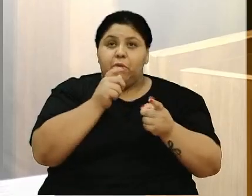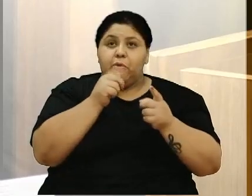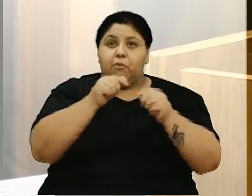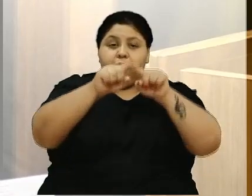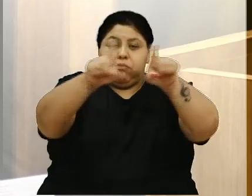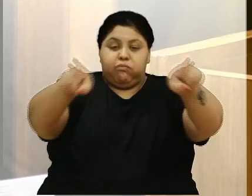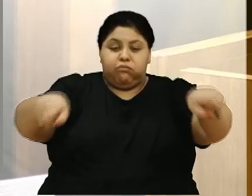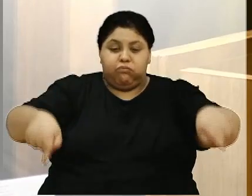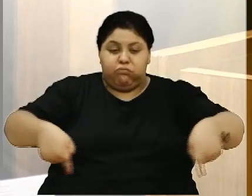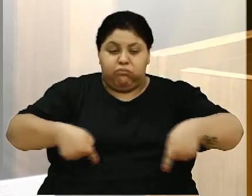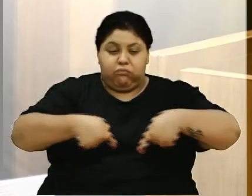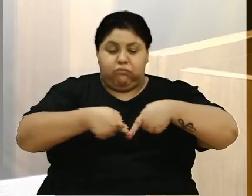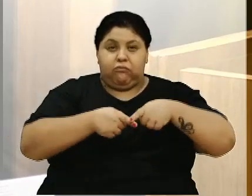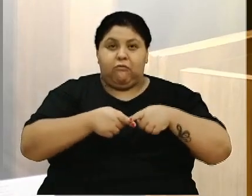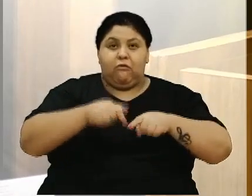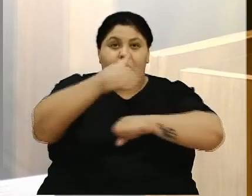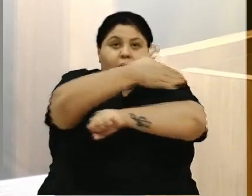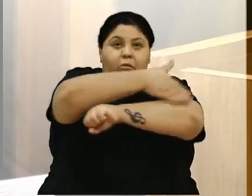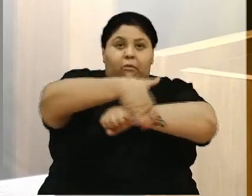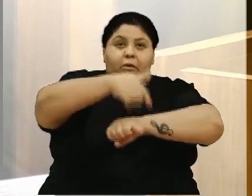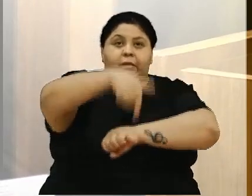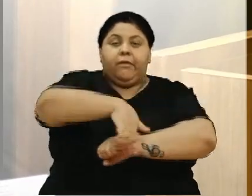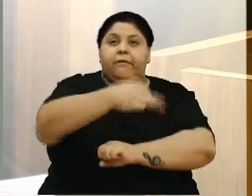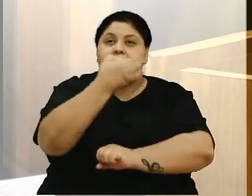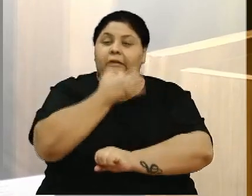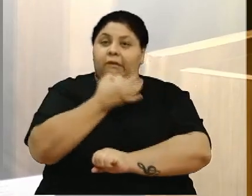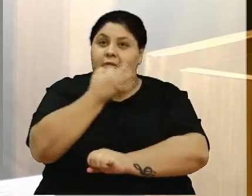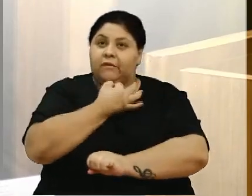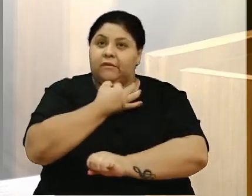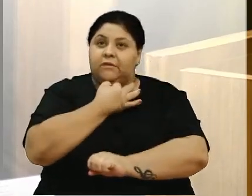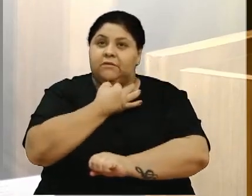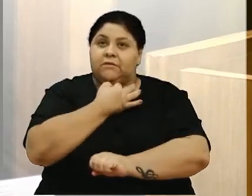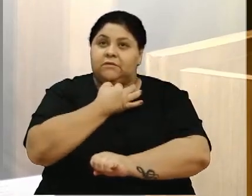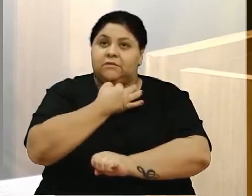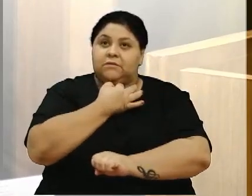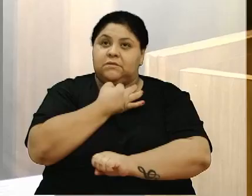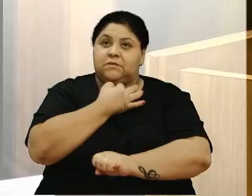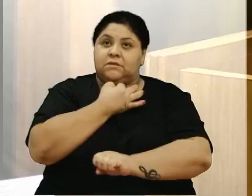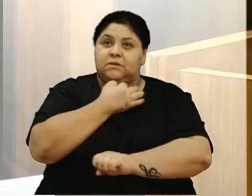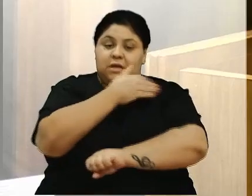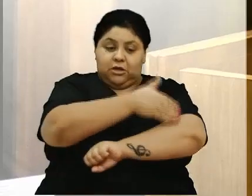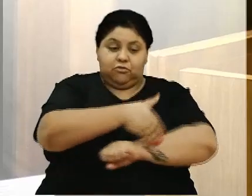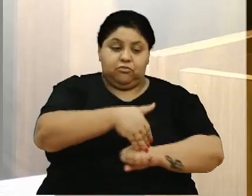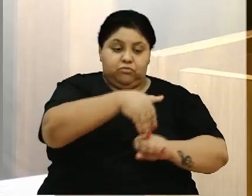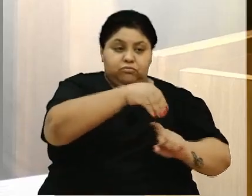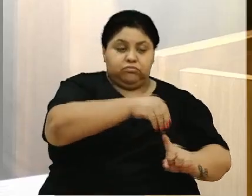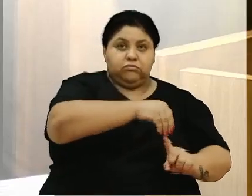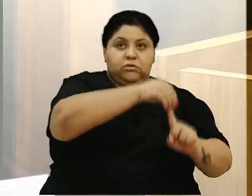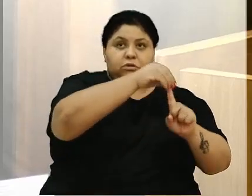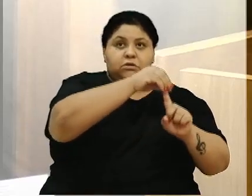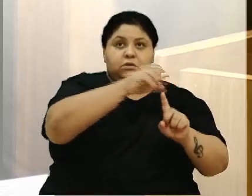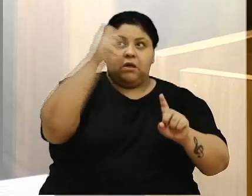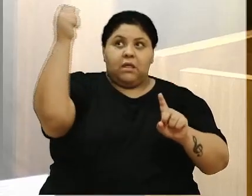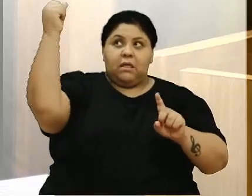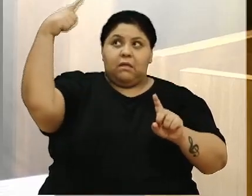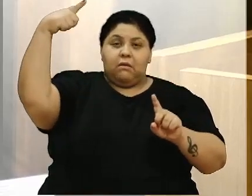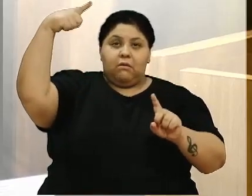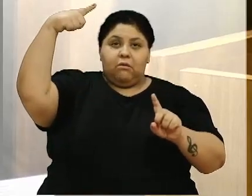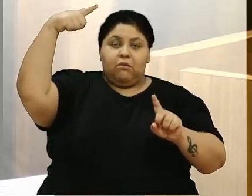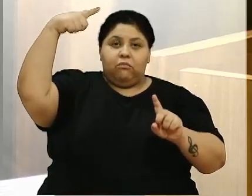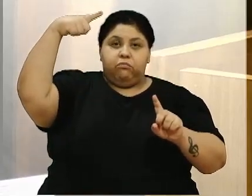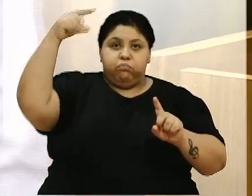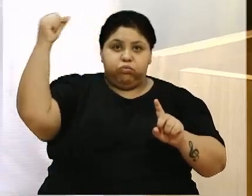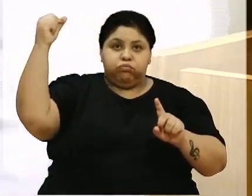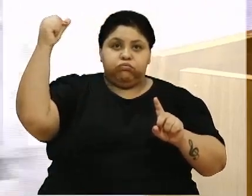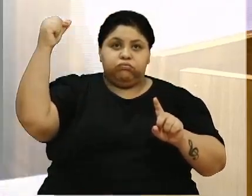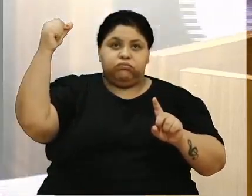as ruas de Caxias do Sul, com as vias principais, as luzes apagadas, já estava com a